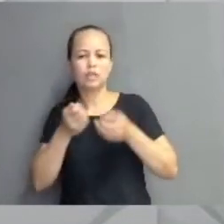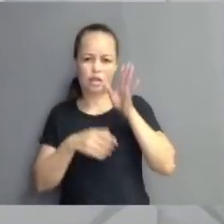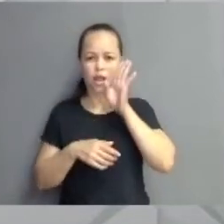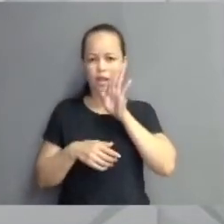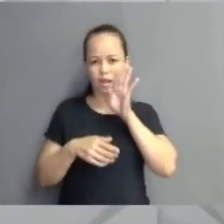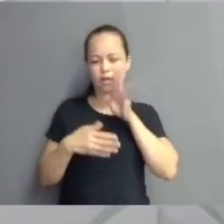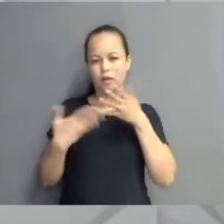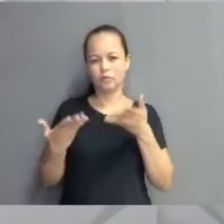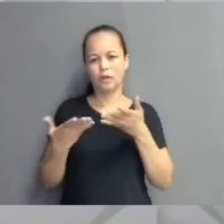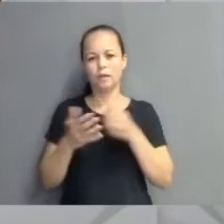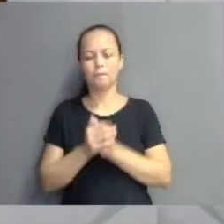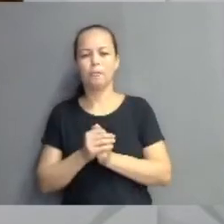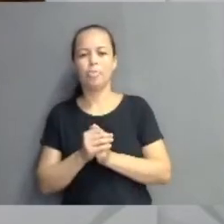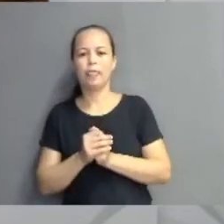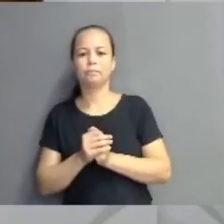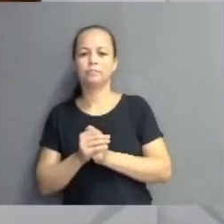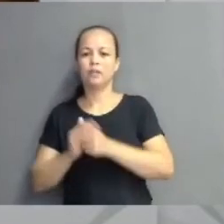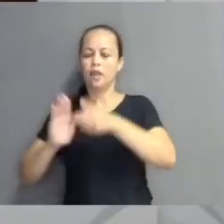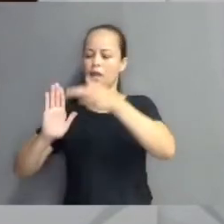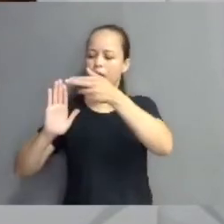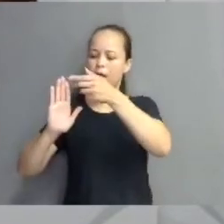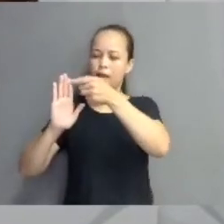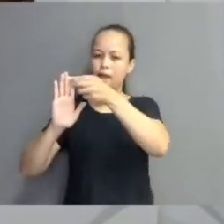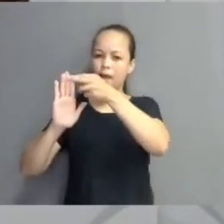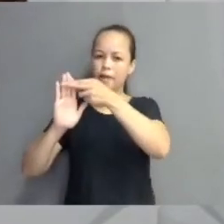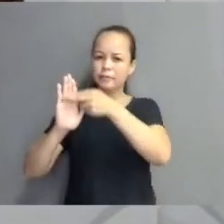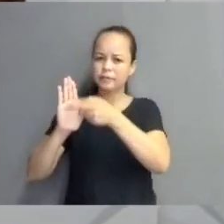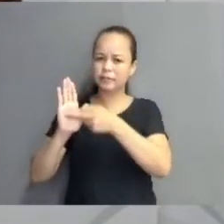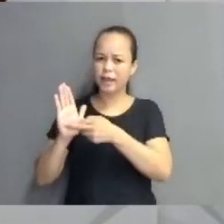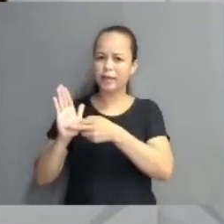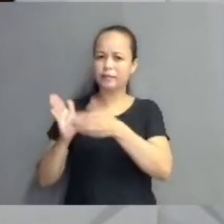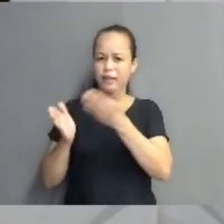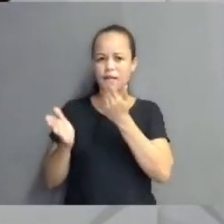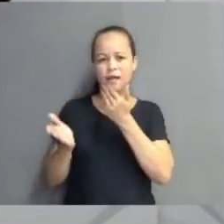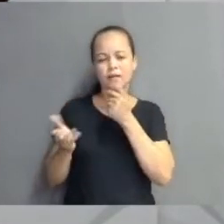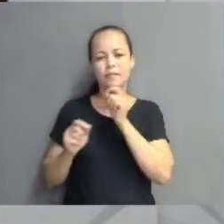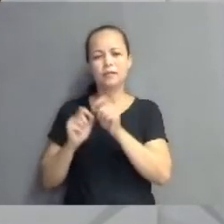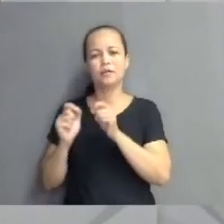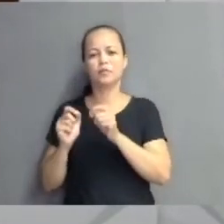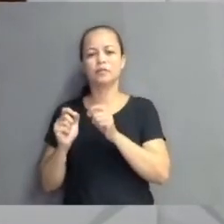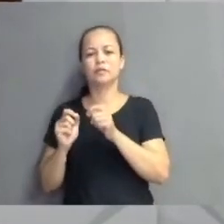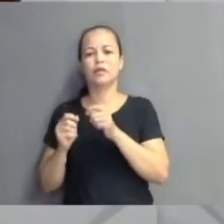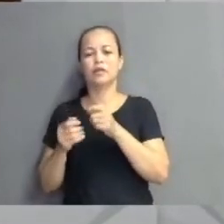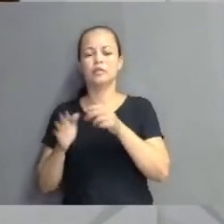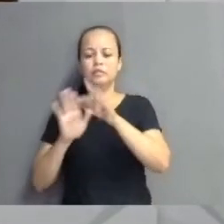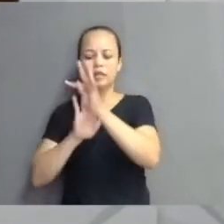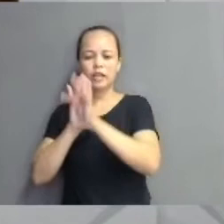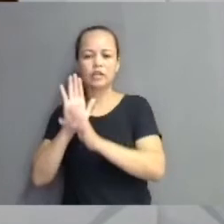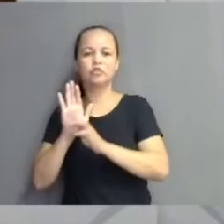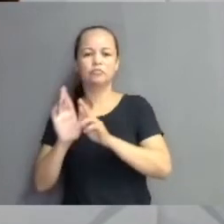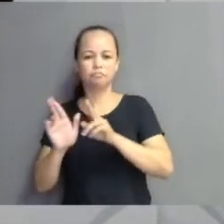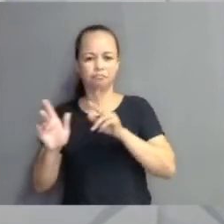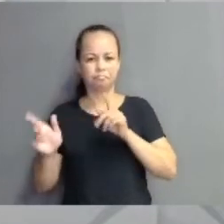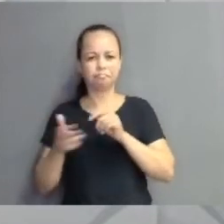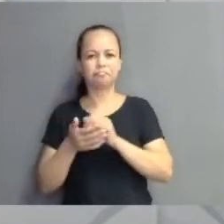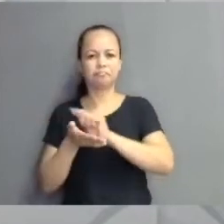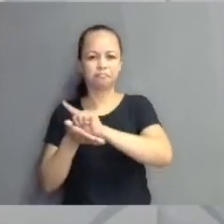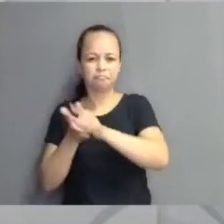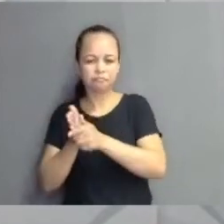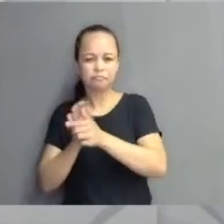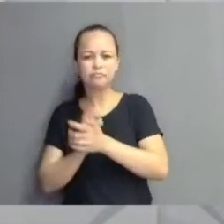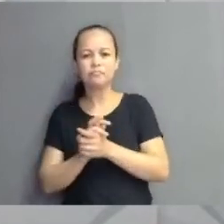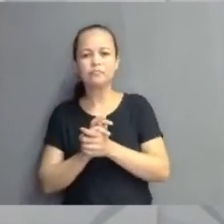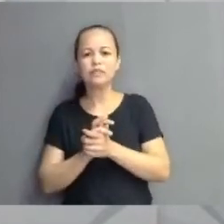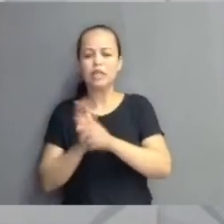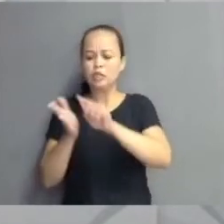a receita é outro tipo de gênero textual o texto informativo por exemplo aquele texto de